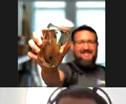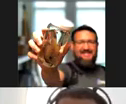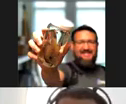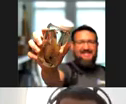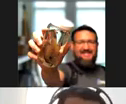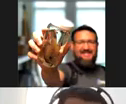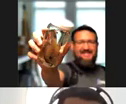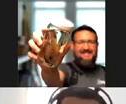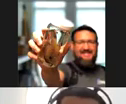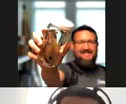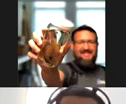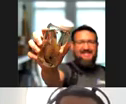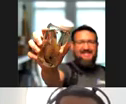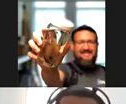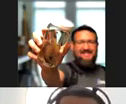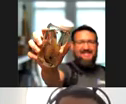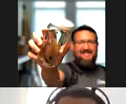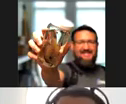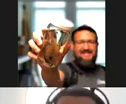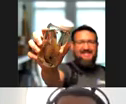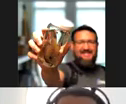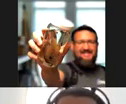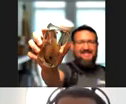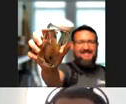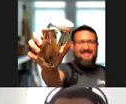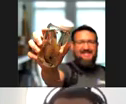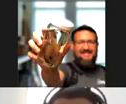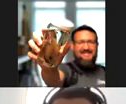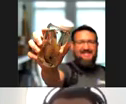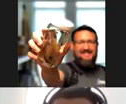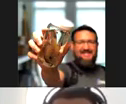teoria, geralmente alguma teoria muito, muito bem fundamentada, né? E aí, por